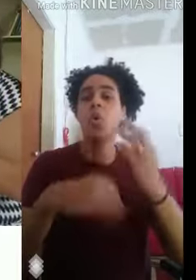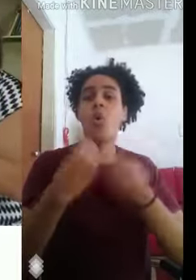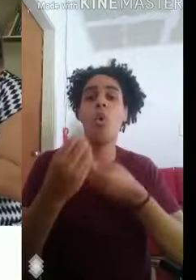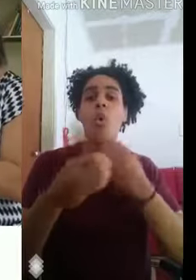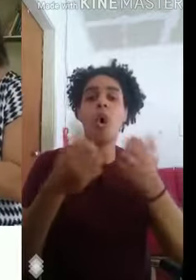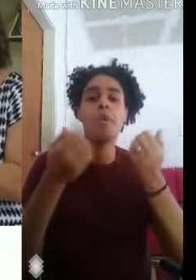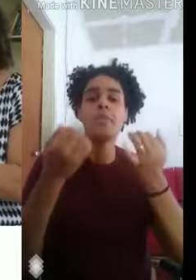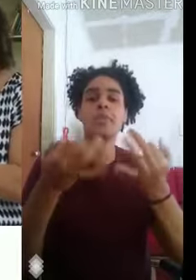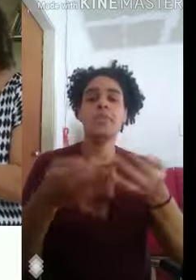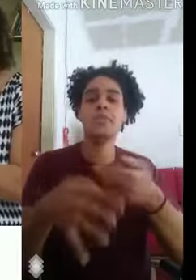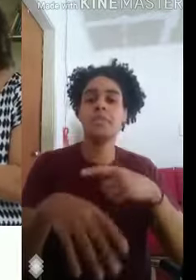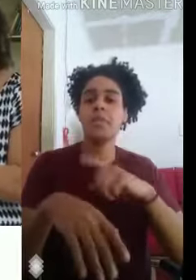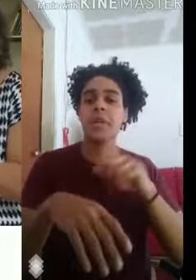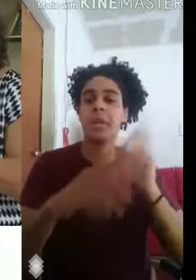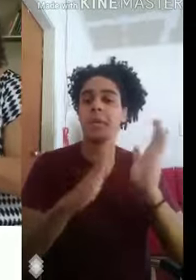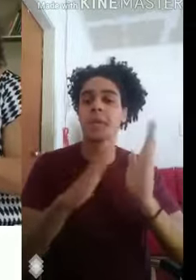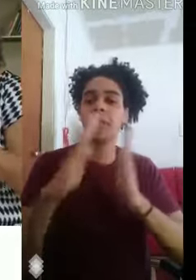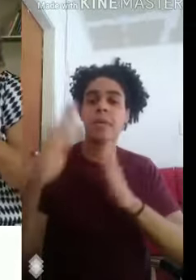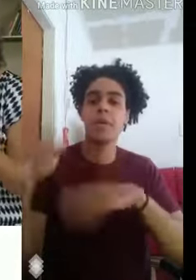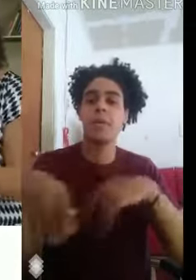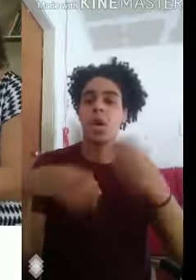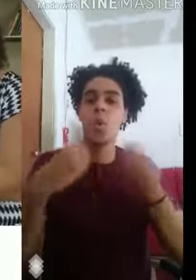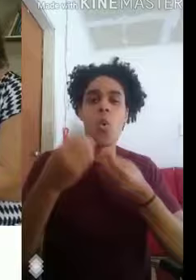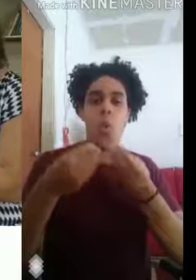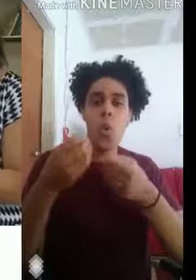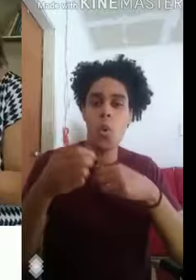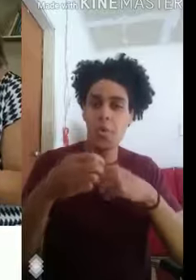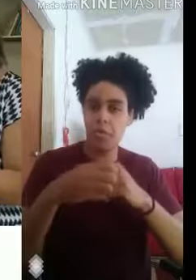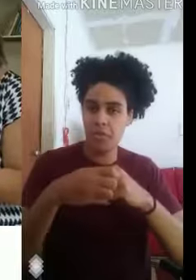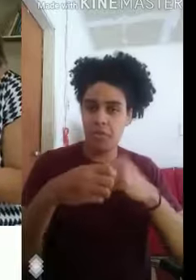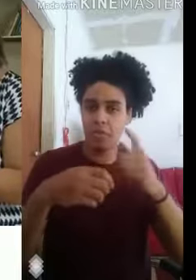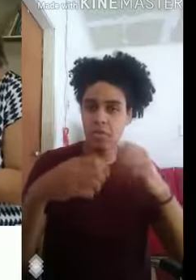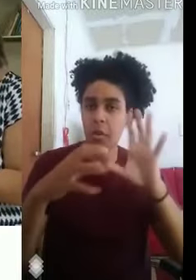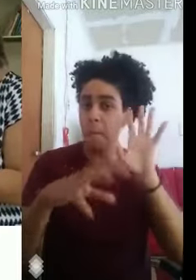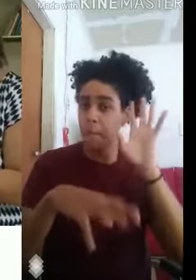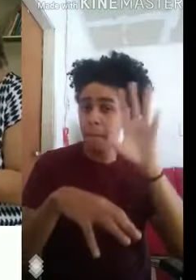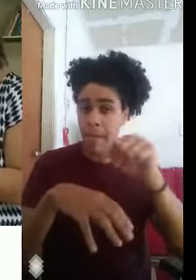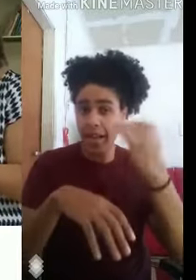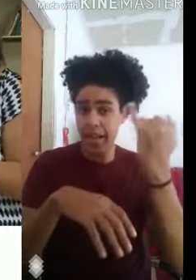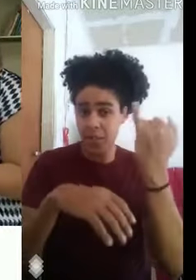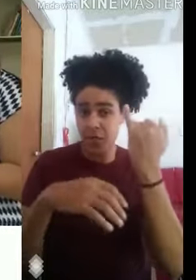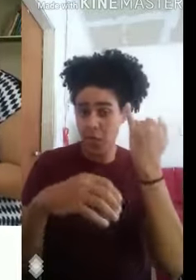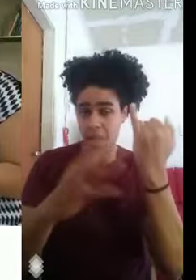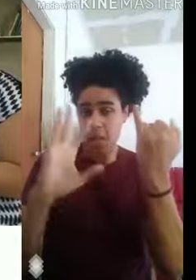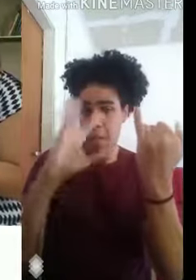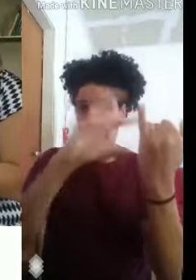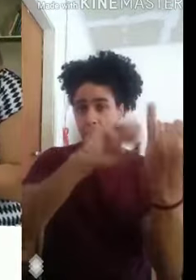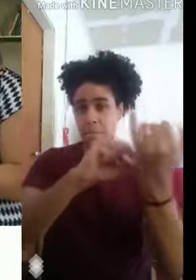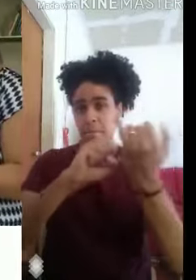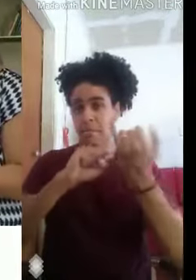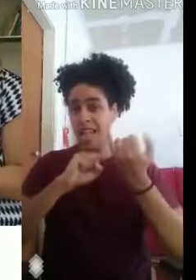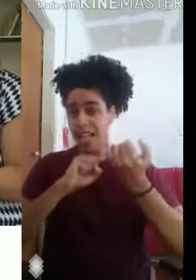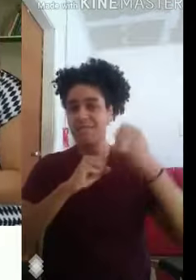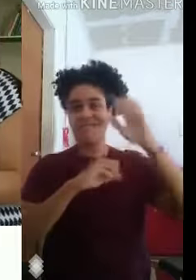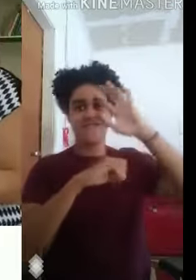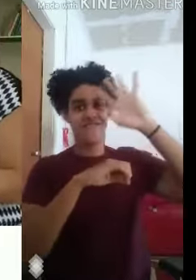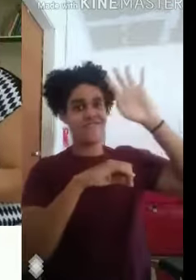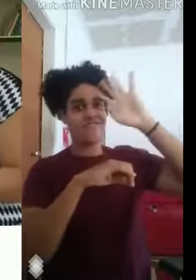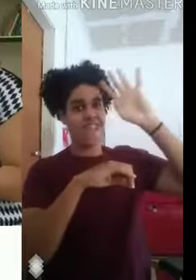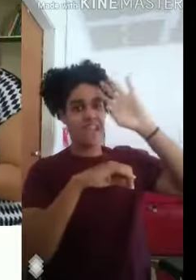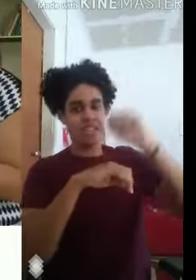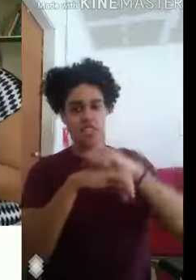ajuda a explicar esses fatos. Ou seja, quando a gente pega a informação e questiona, e